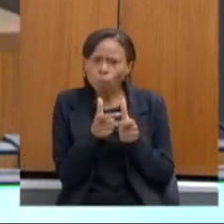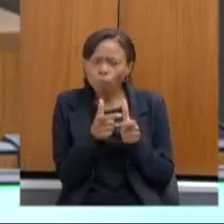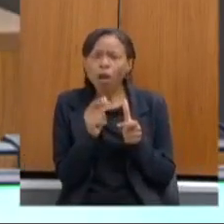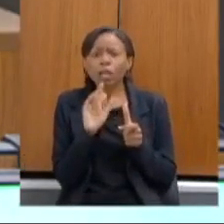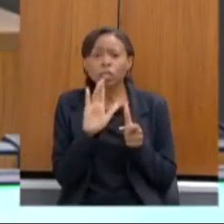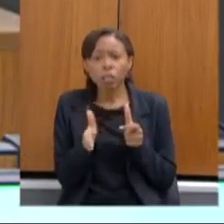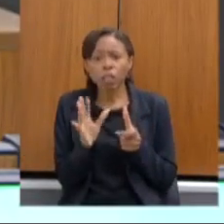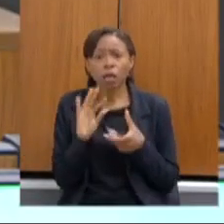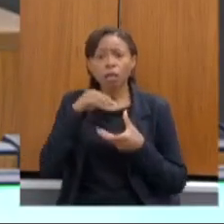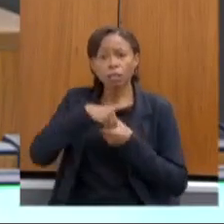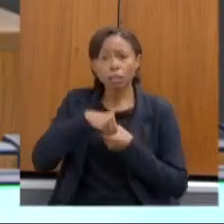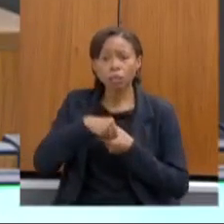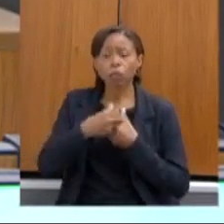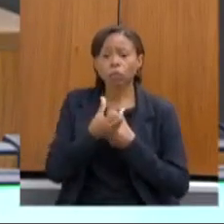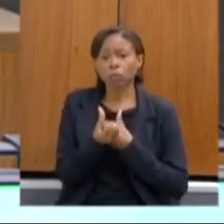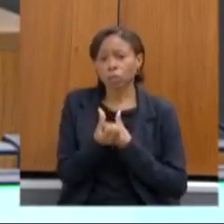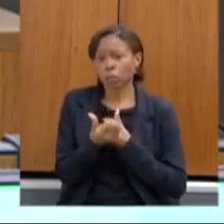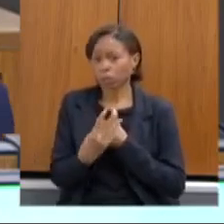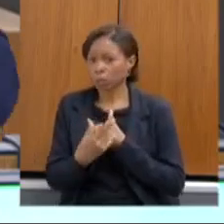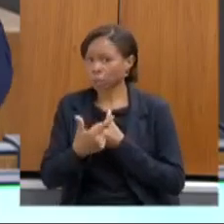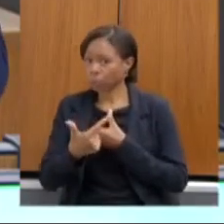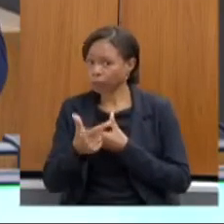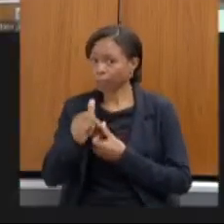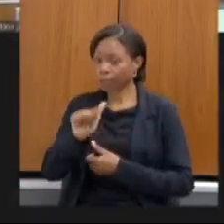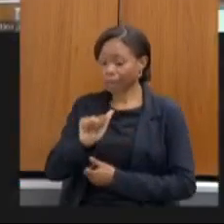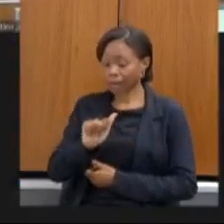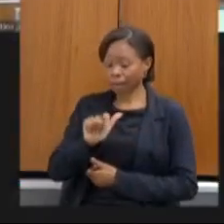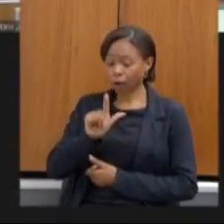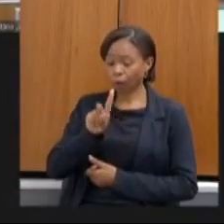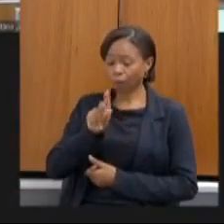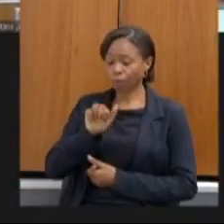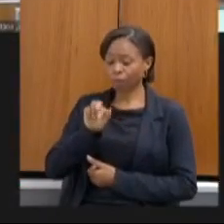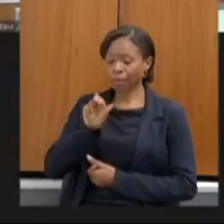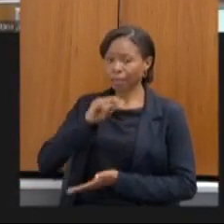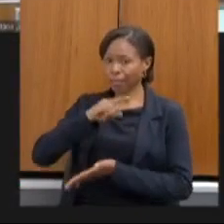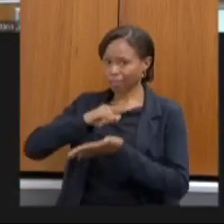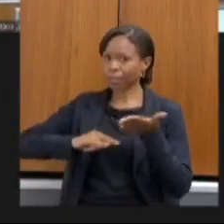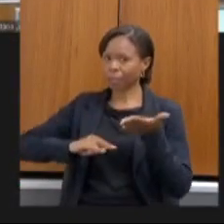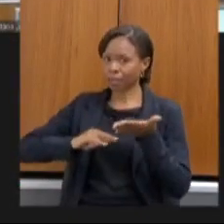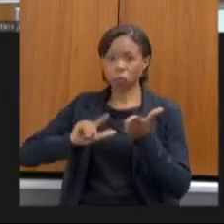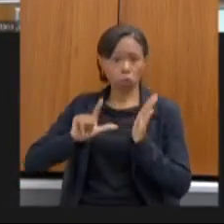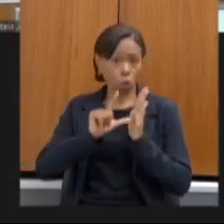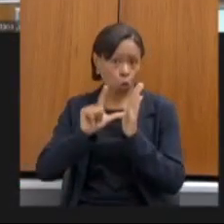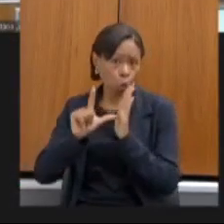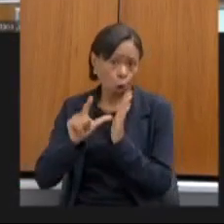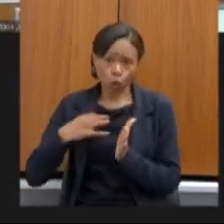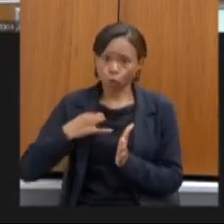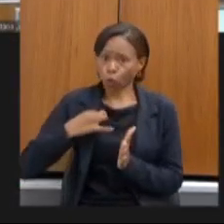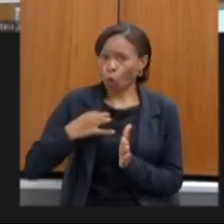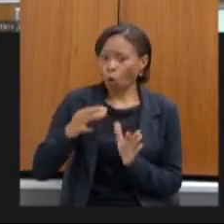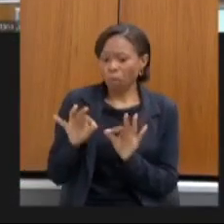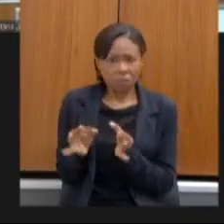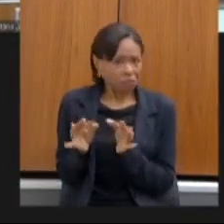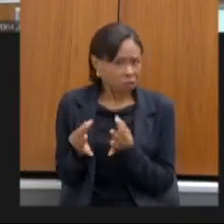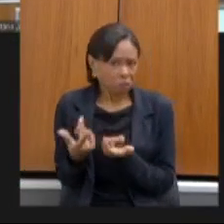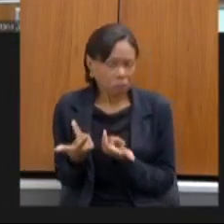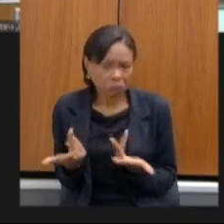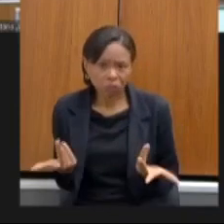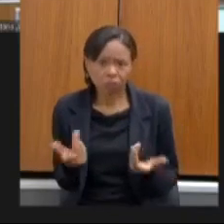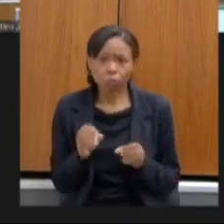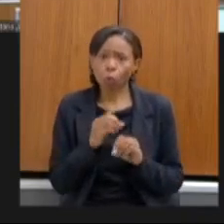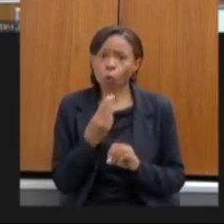inseridos naquele 642 alvarás seja uma pequena loja de roupa uma pequena agência